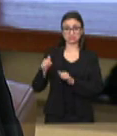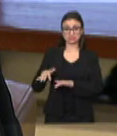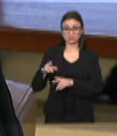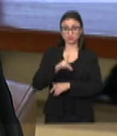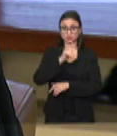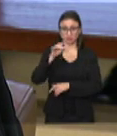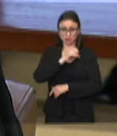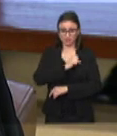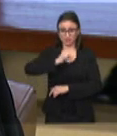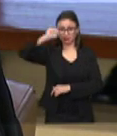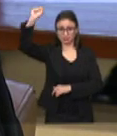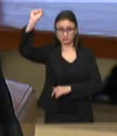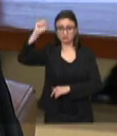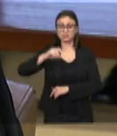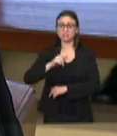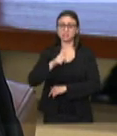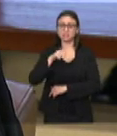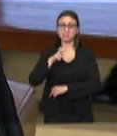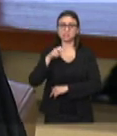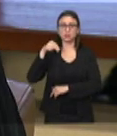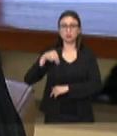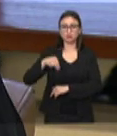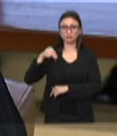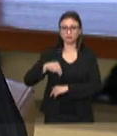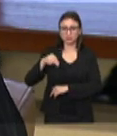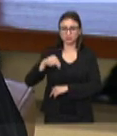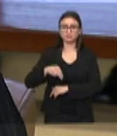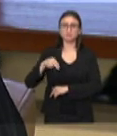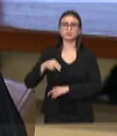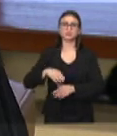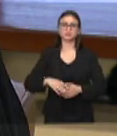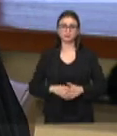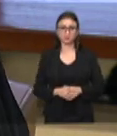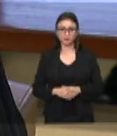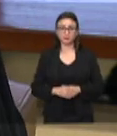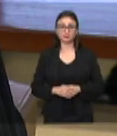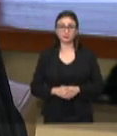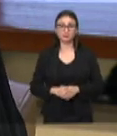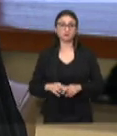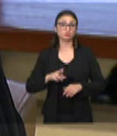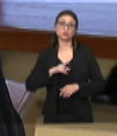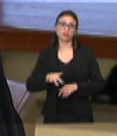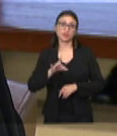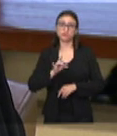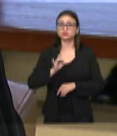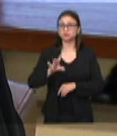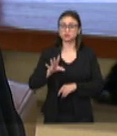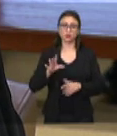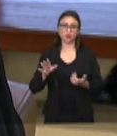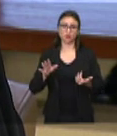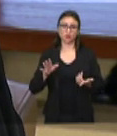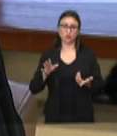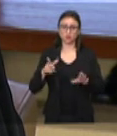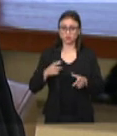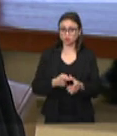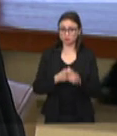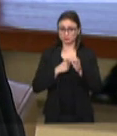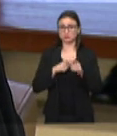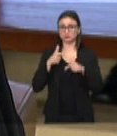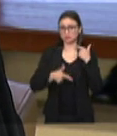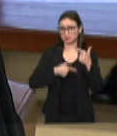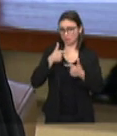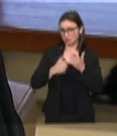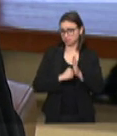Dia da Independência, 15 de novembro, Proclamação da República. Não se trata apenas da suspensão da jornada de